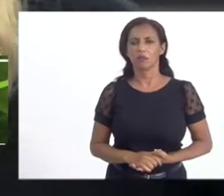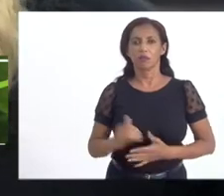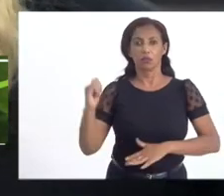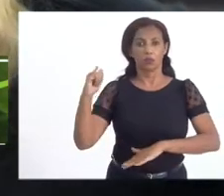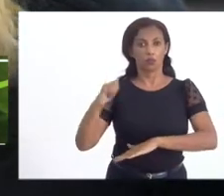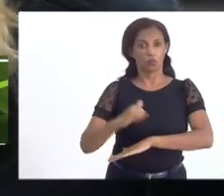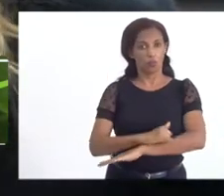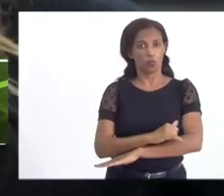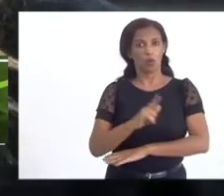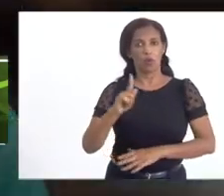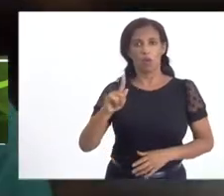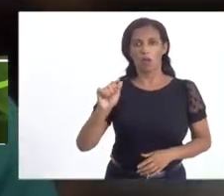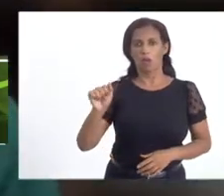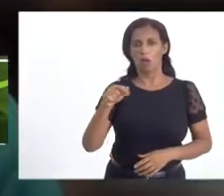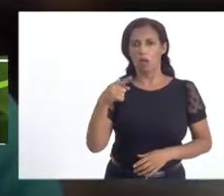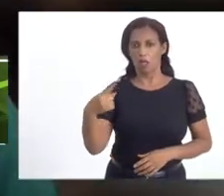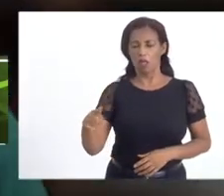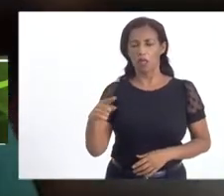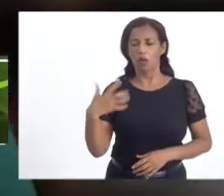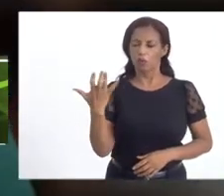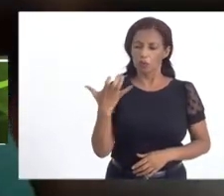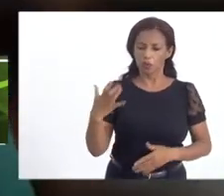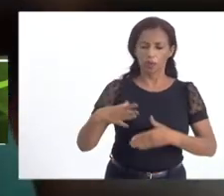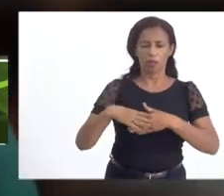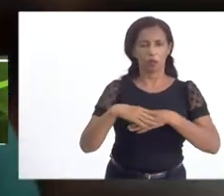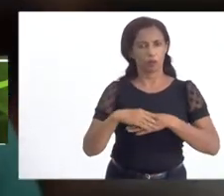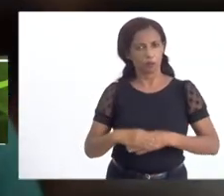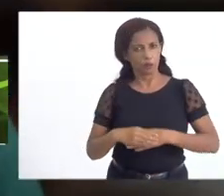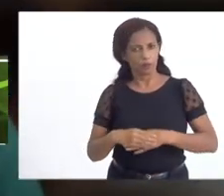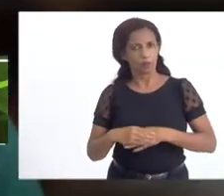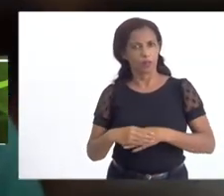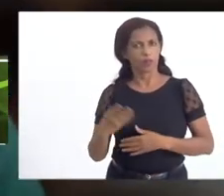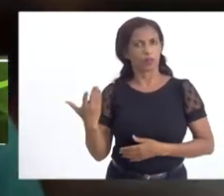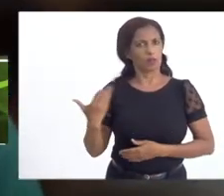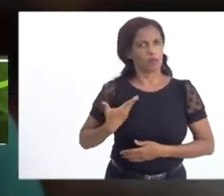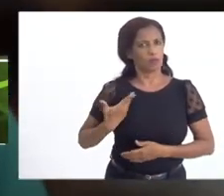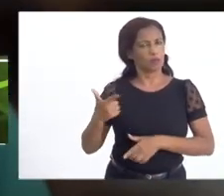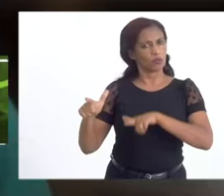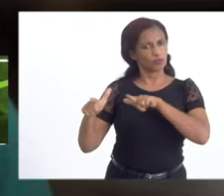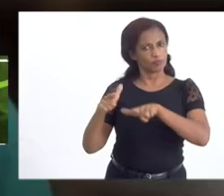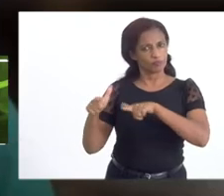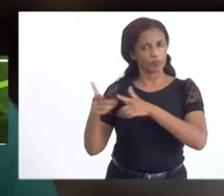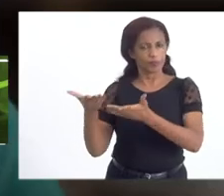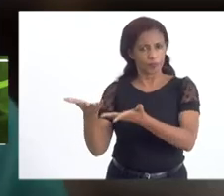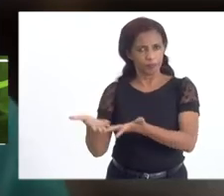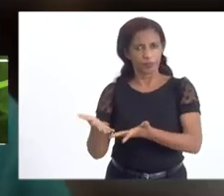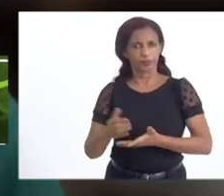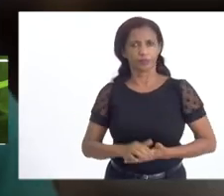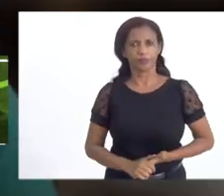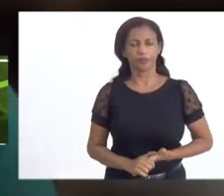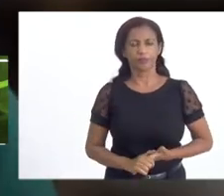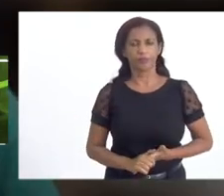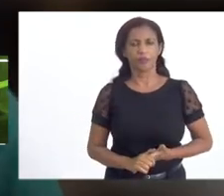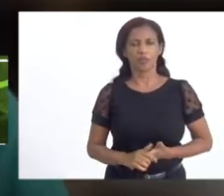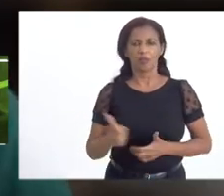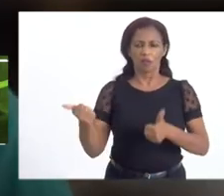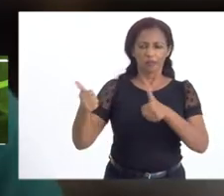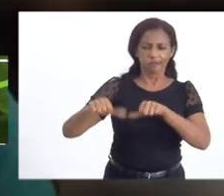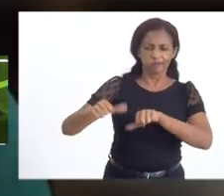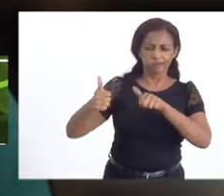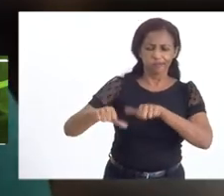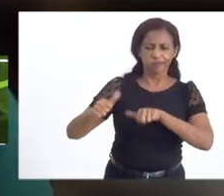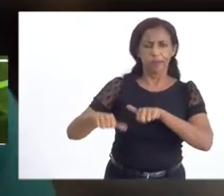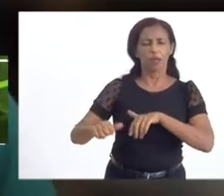aeroporto do Galeão, né? E gostaria de saudar os colegas do aeroporto do Galeão presentes, inclusive, e foi feita uma análise, quer